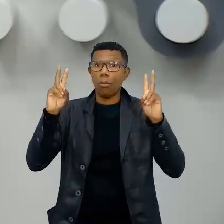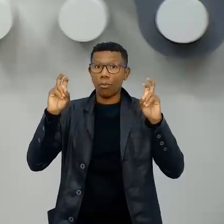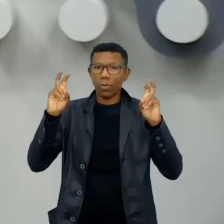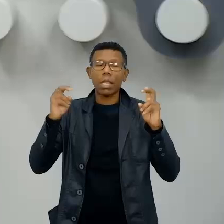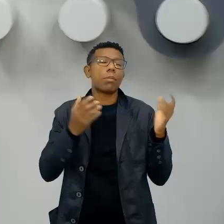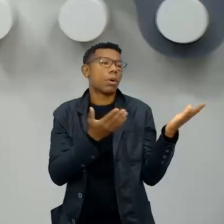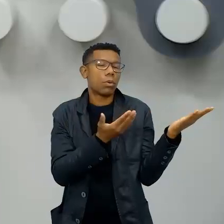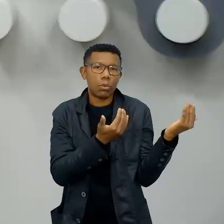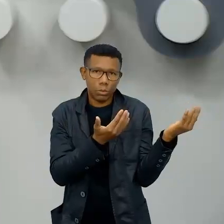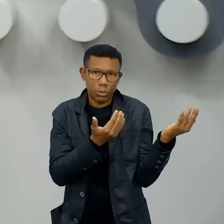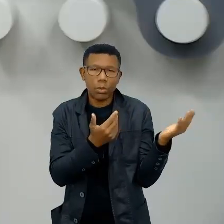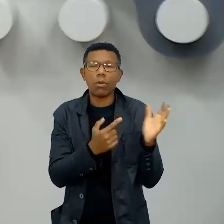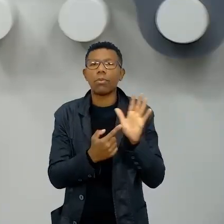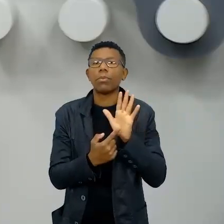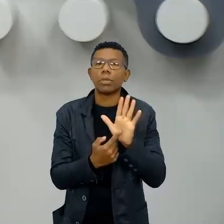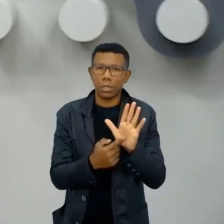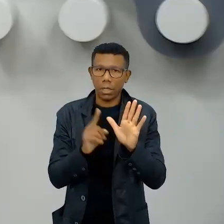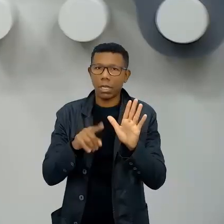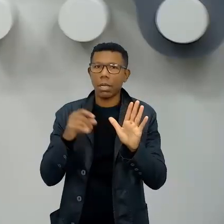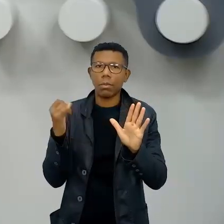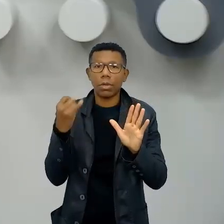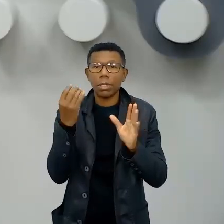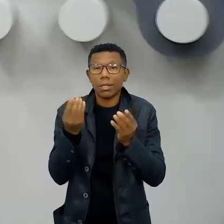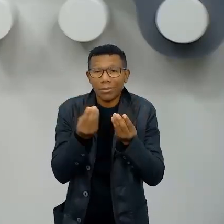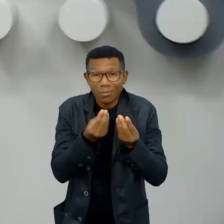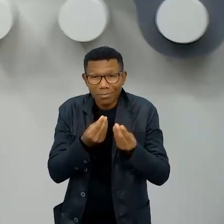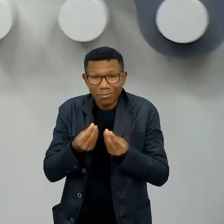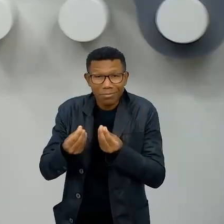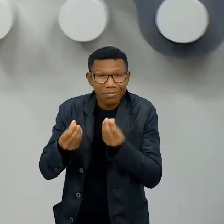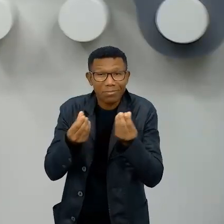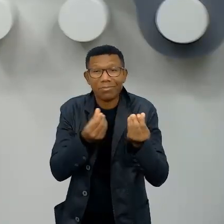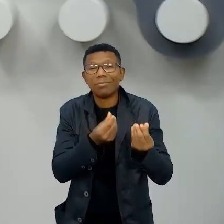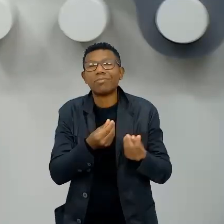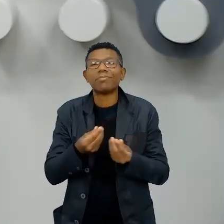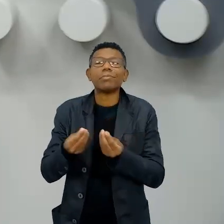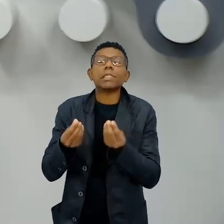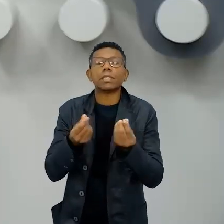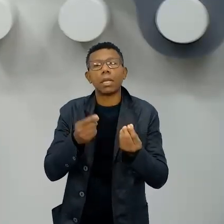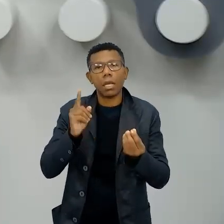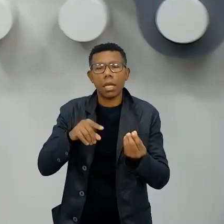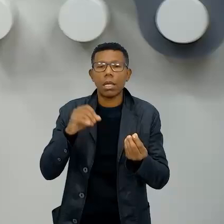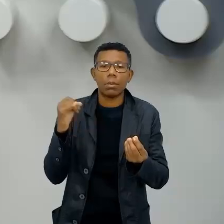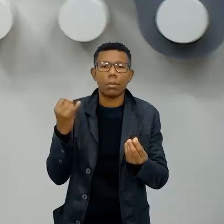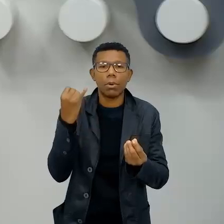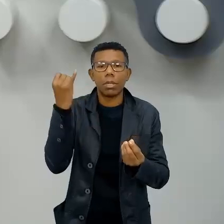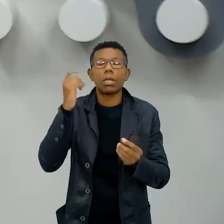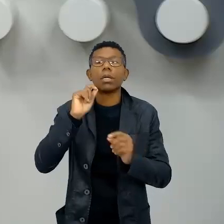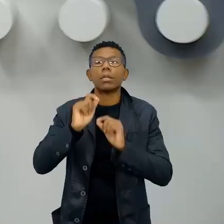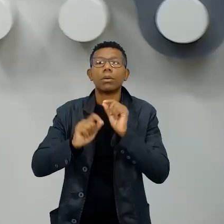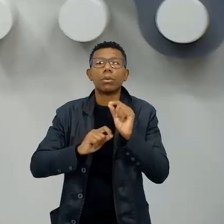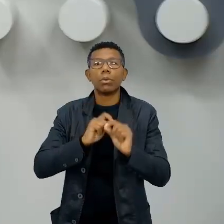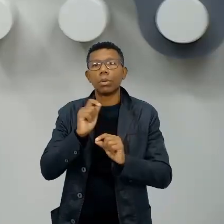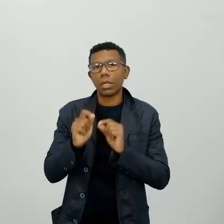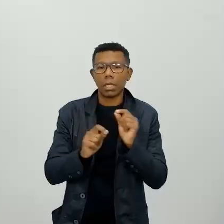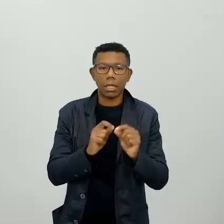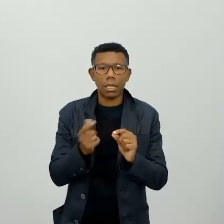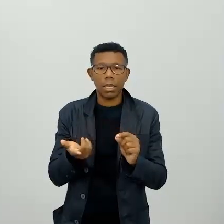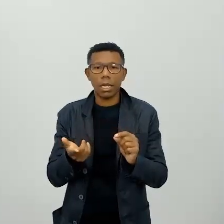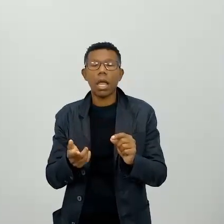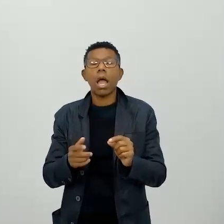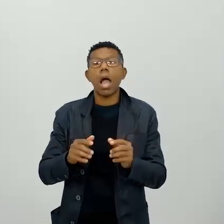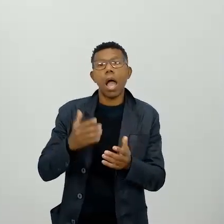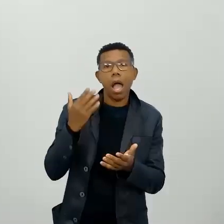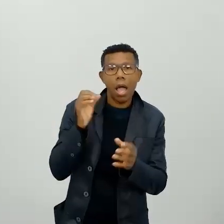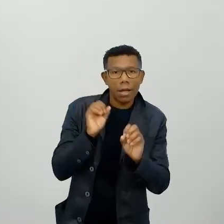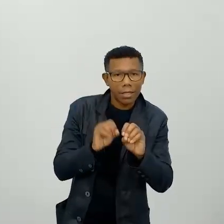né? Independente da metodologia que for utilizada, alguns colegas colocaram aqui de sala de aula